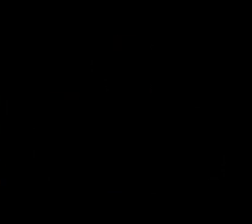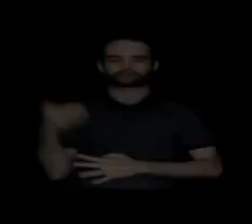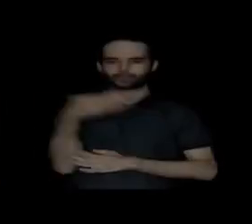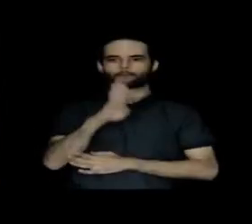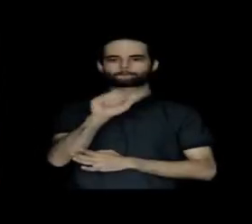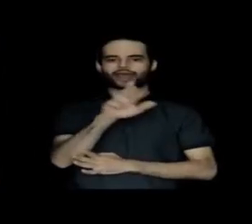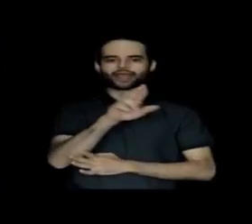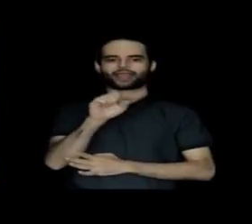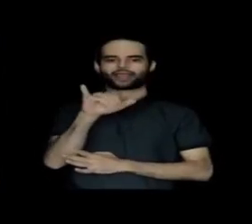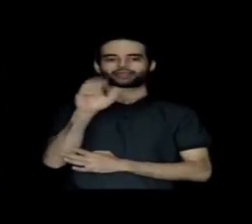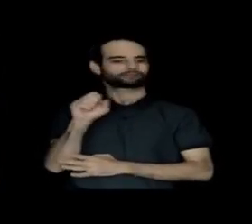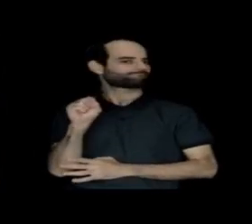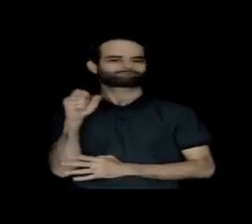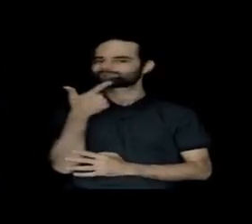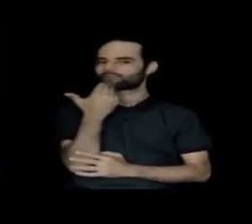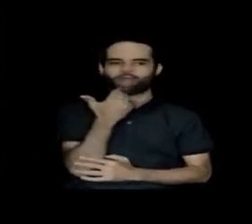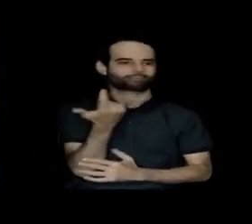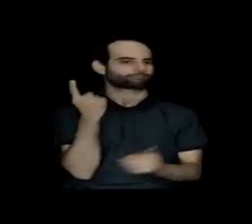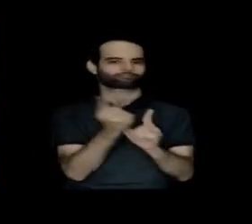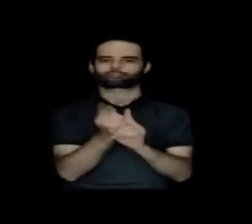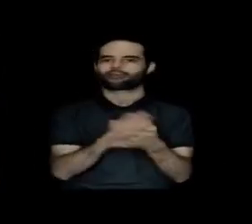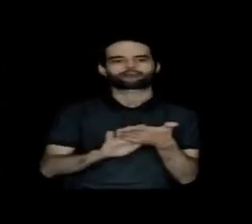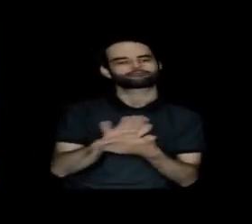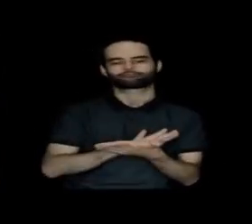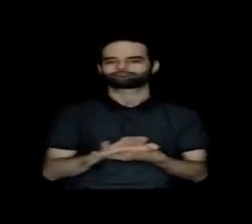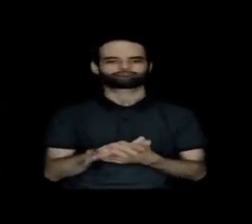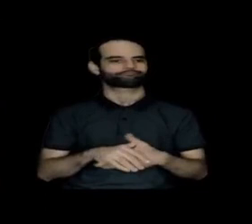Chegando aqui em Barreiras, eu não encontrei nada novamente, né?